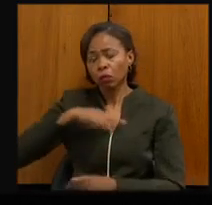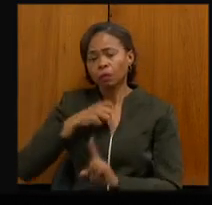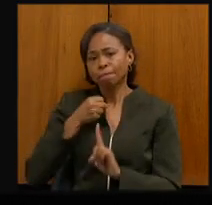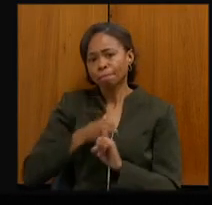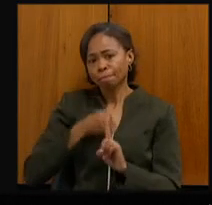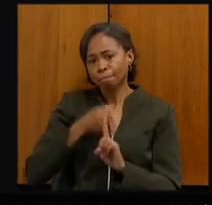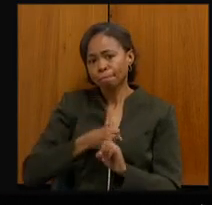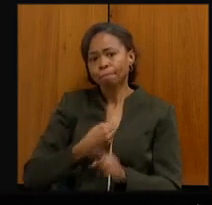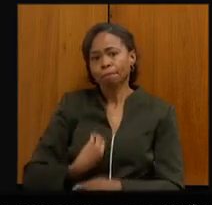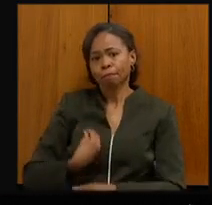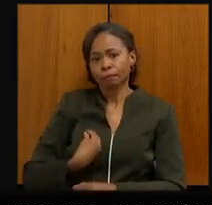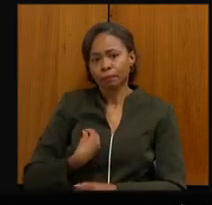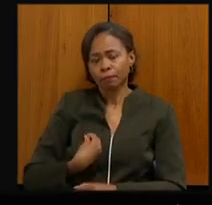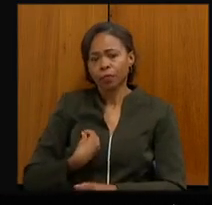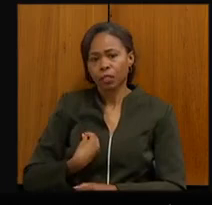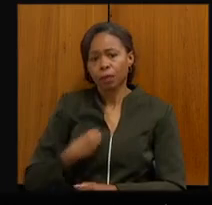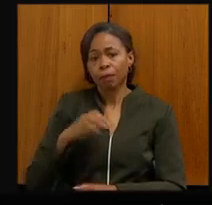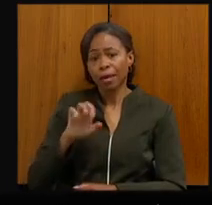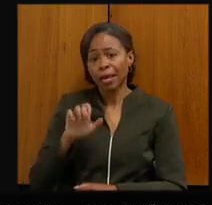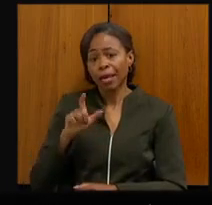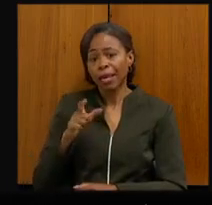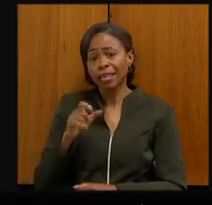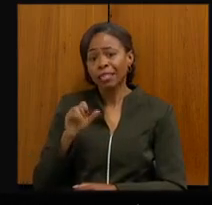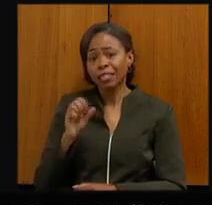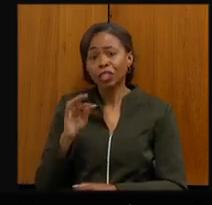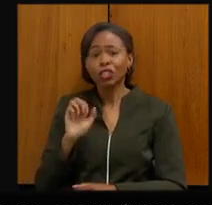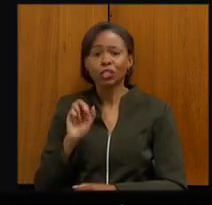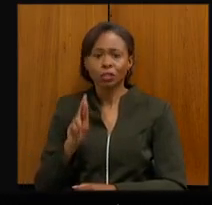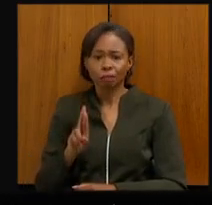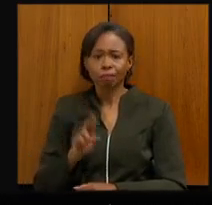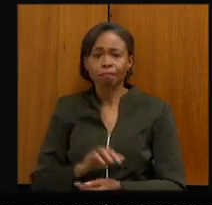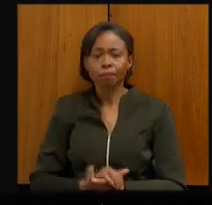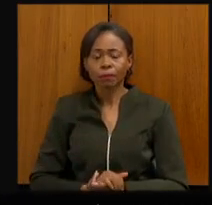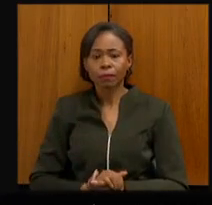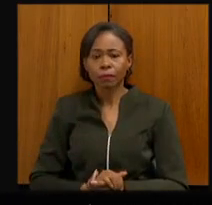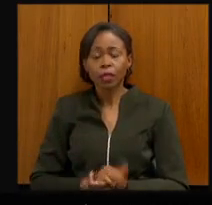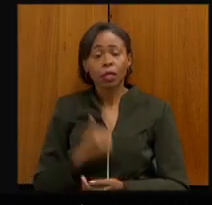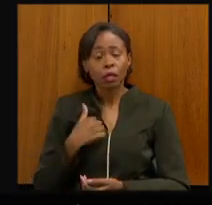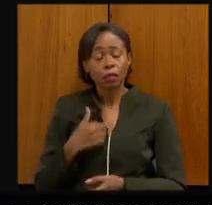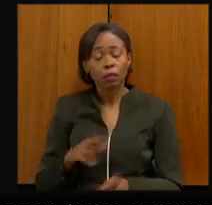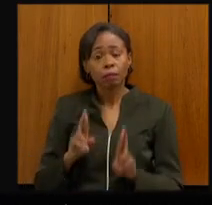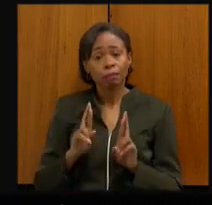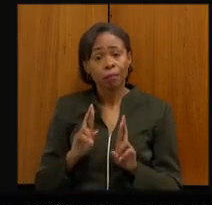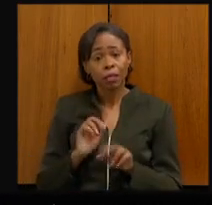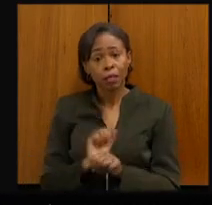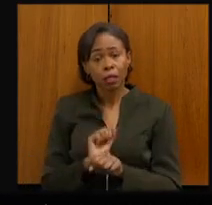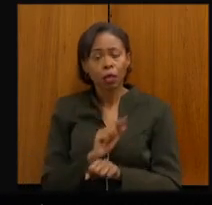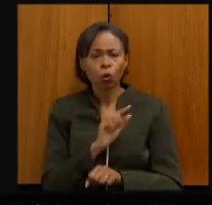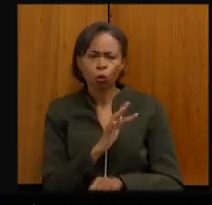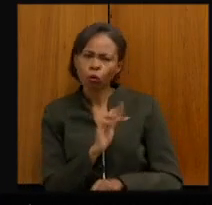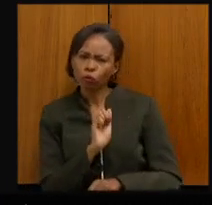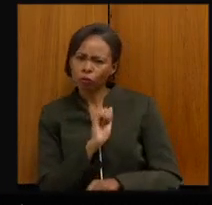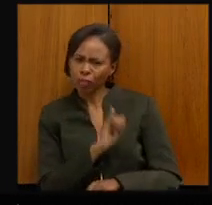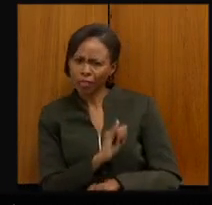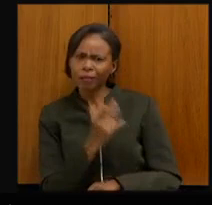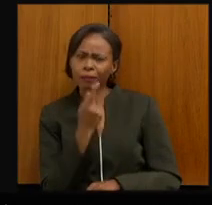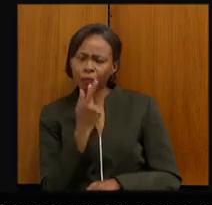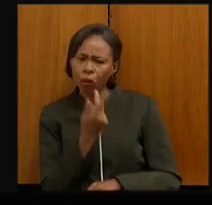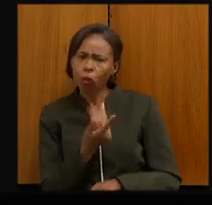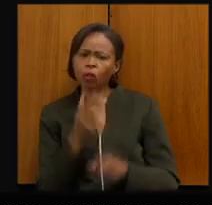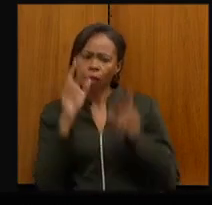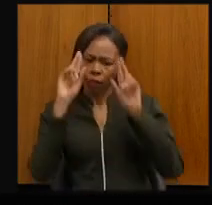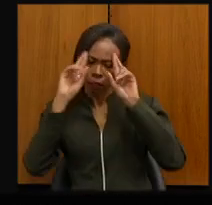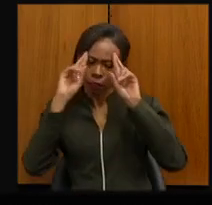né e eu quero dizer que eu espero que como o frei gilvander com todo respeito